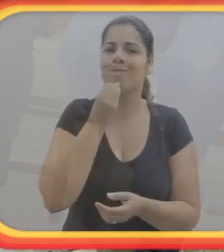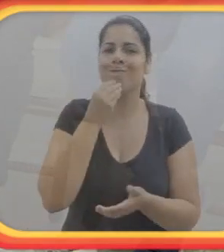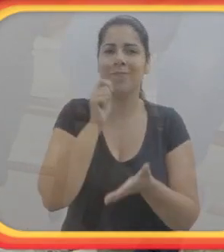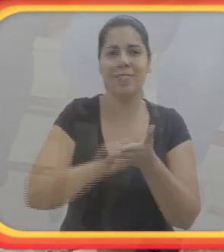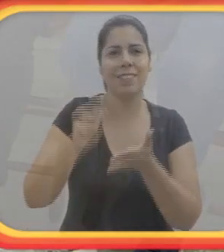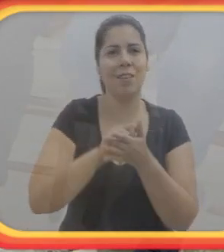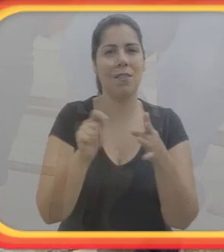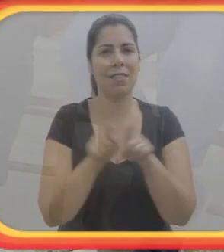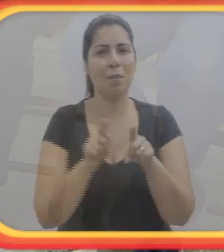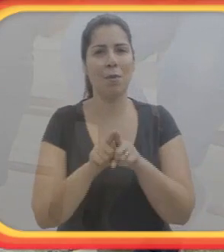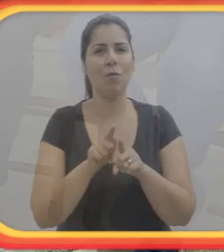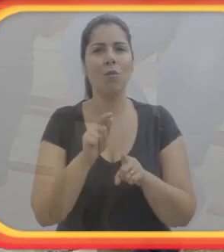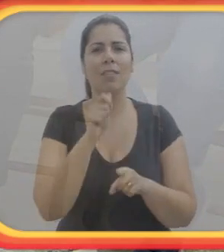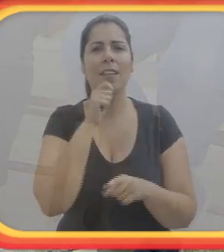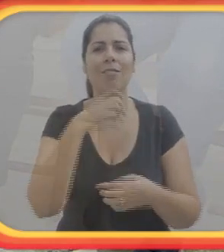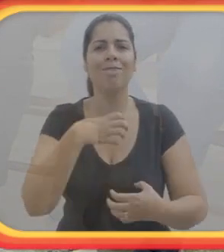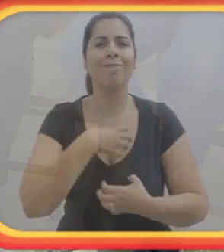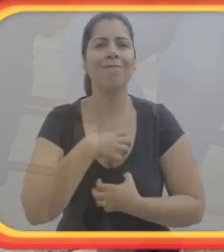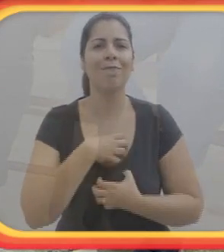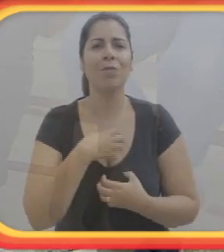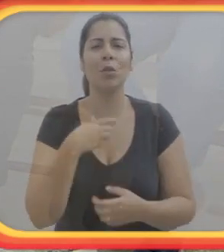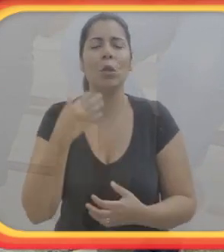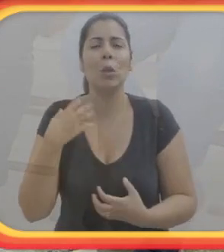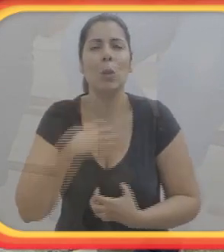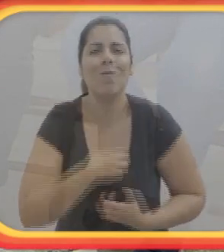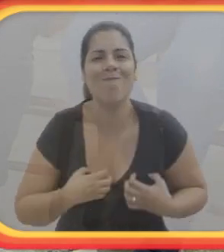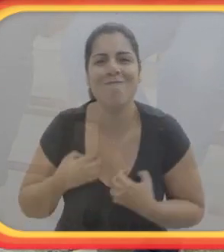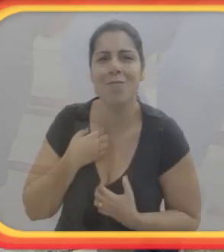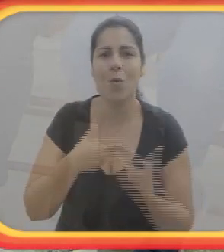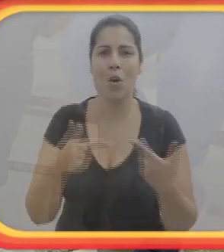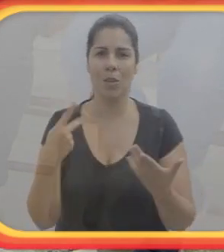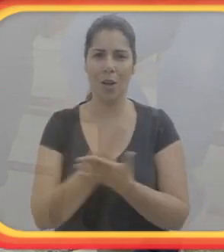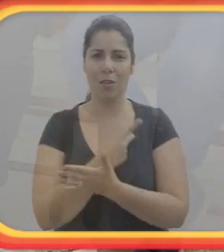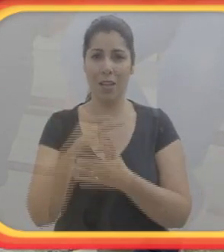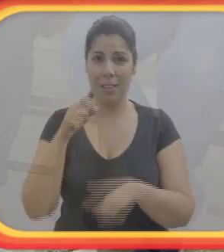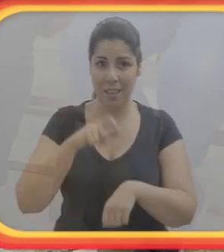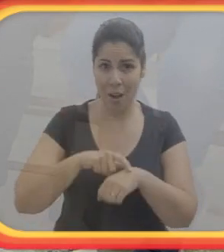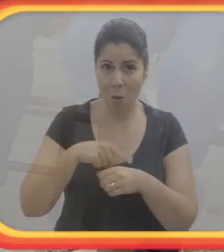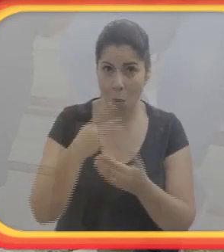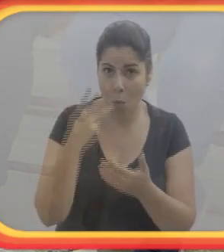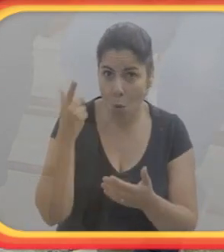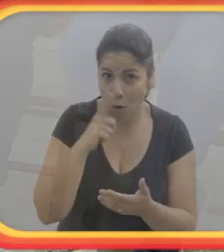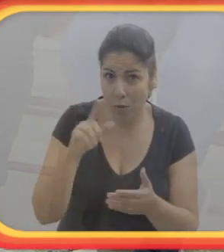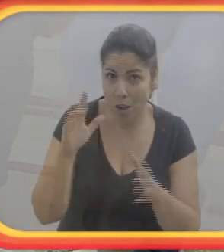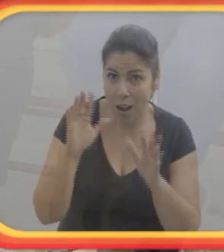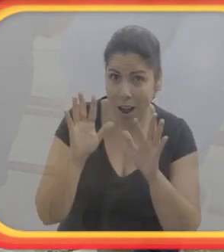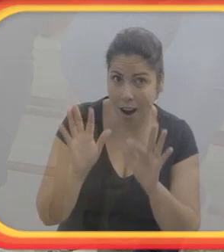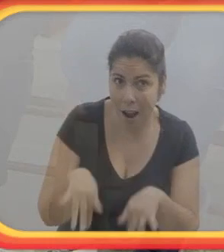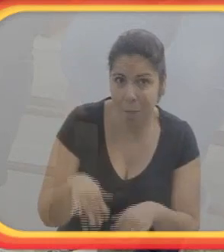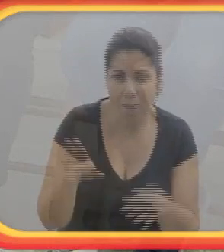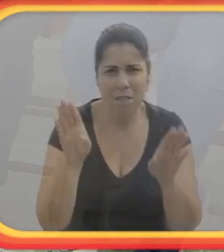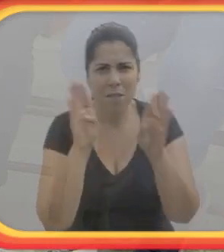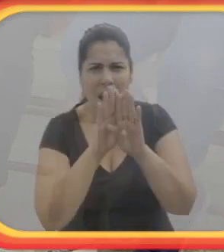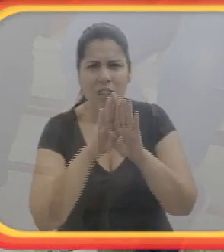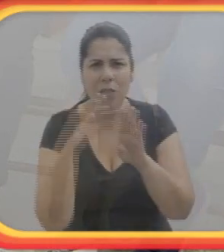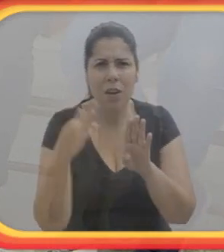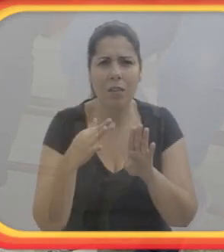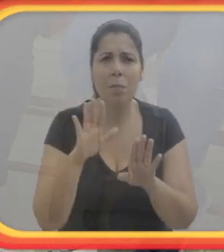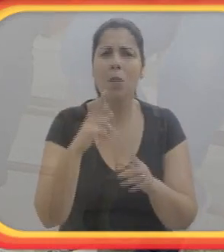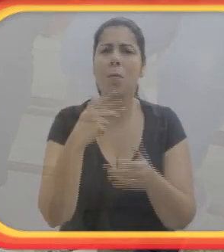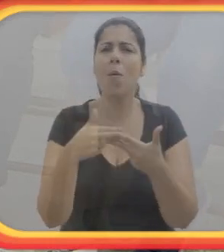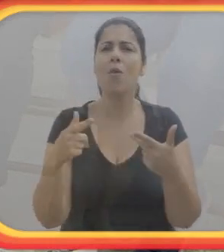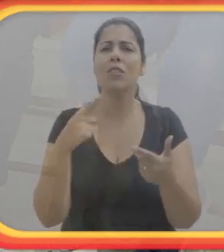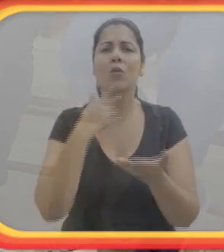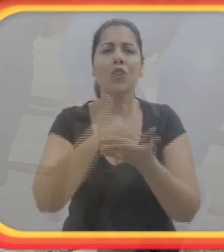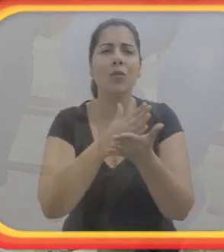de dividir com as pessoas coisas, como você disse, estão na vida de todo mundo, né? Quer dizer, a gente não vive num mundo fechado no